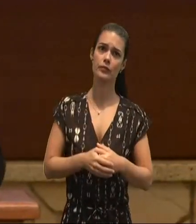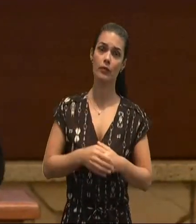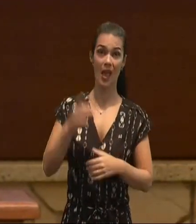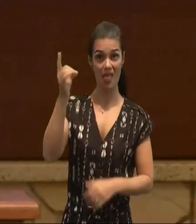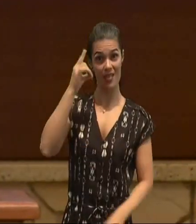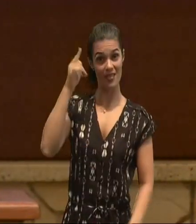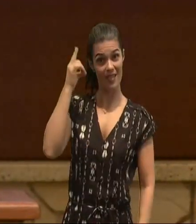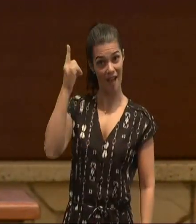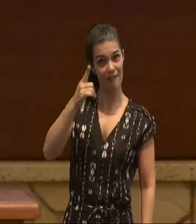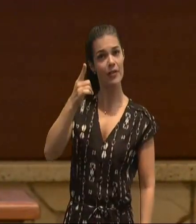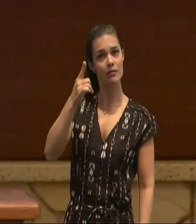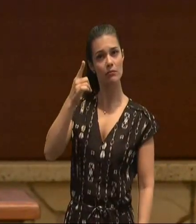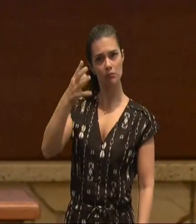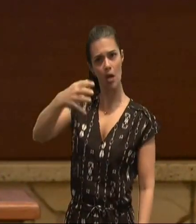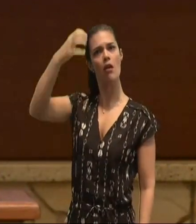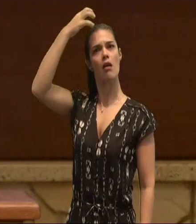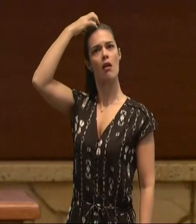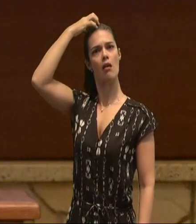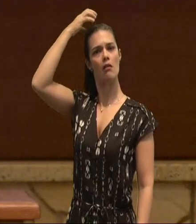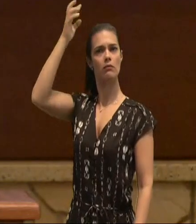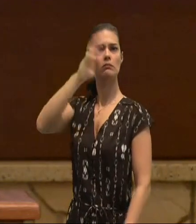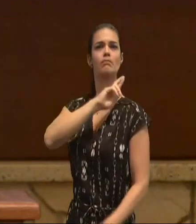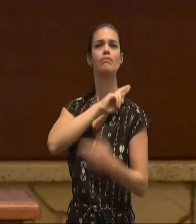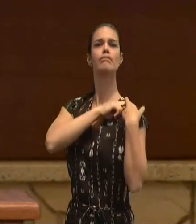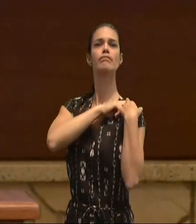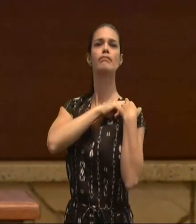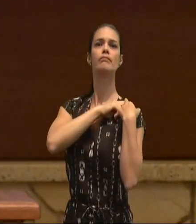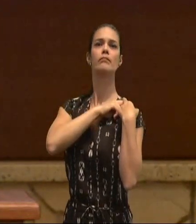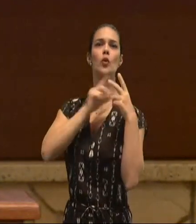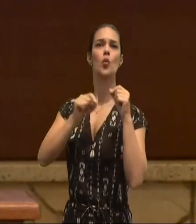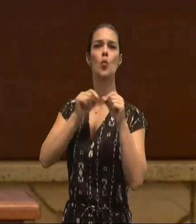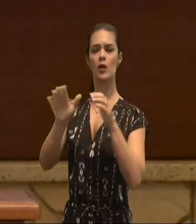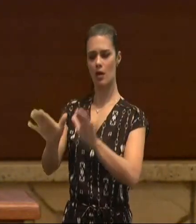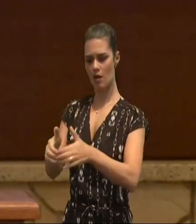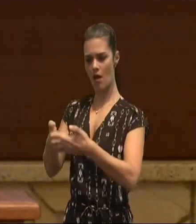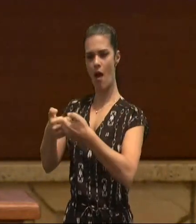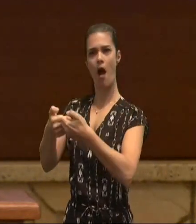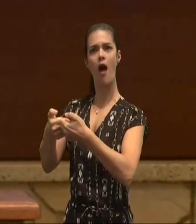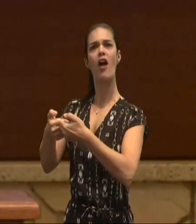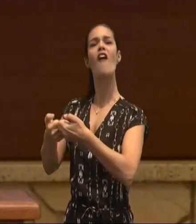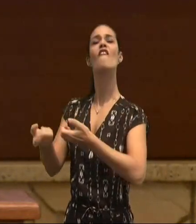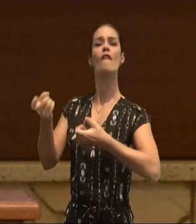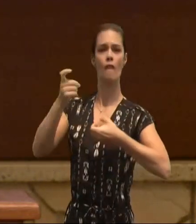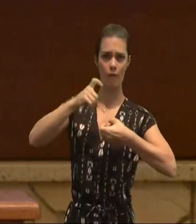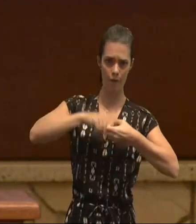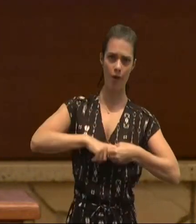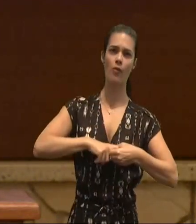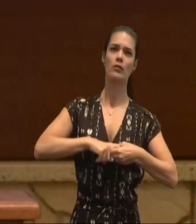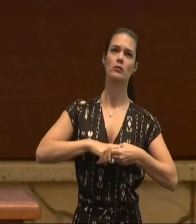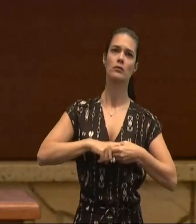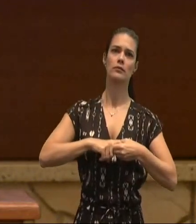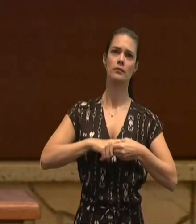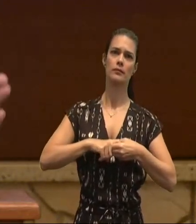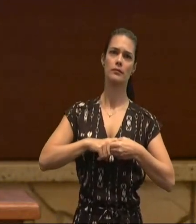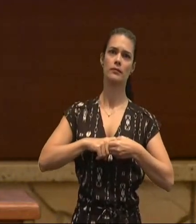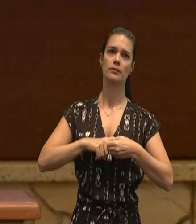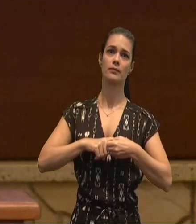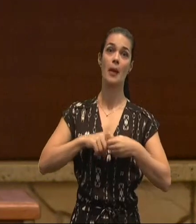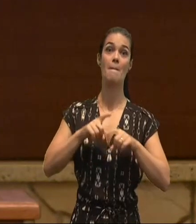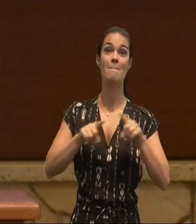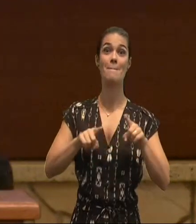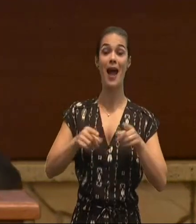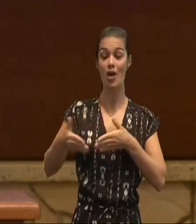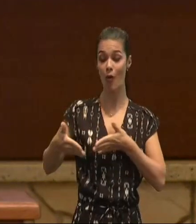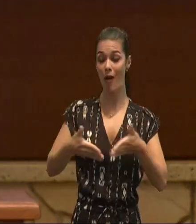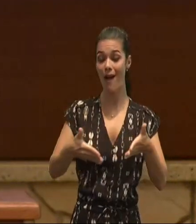ele assume a responsabilidade, e esta arca é novamente trazida, e ela então cai. Havia ali então